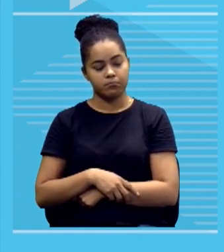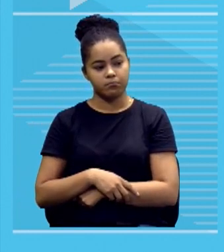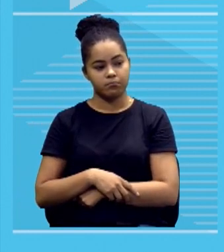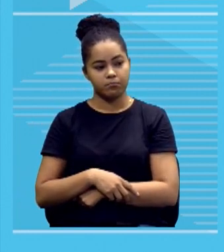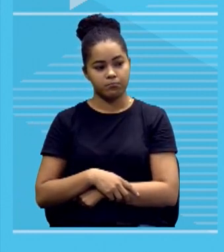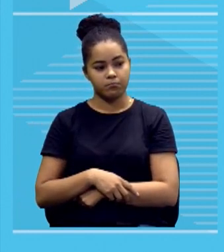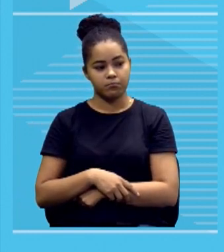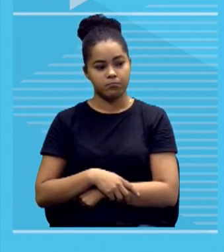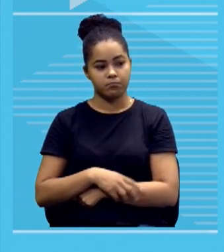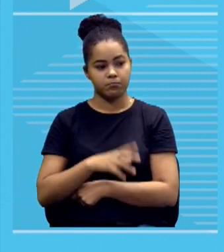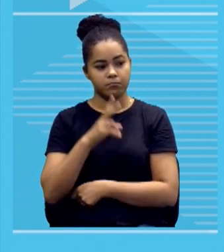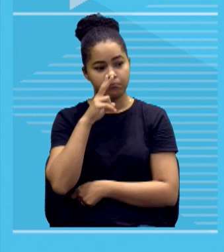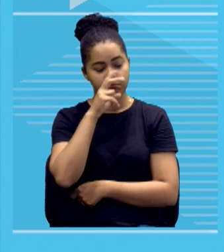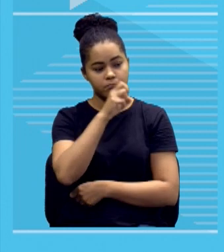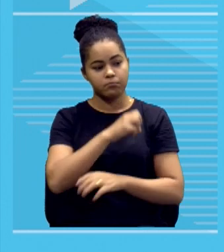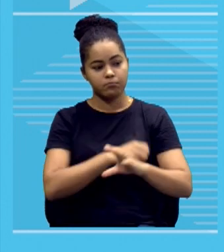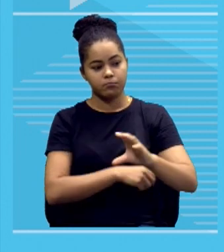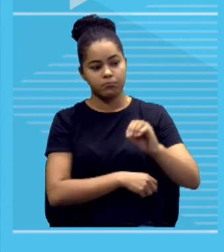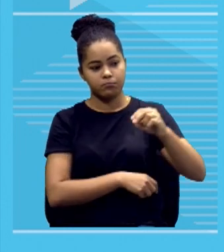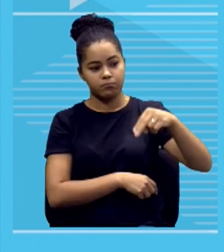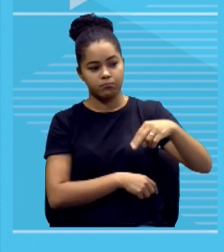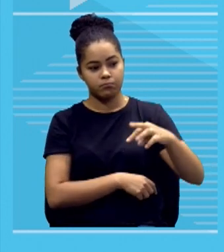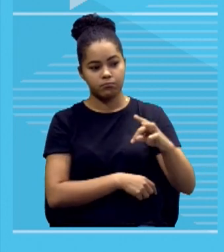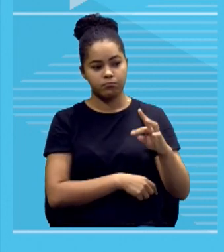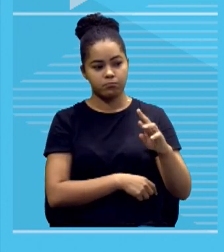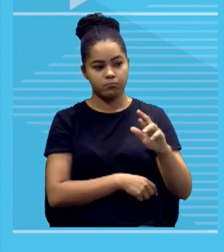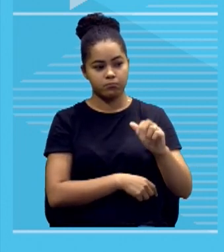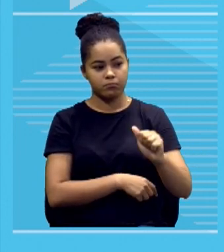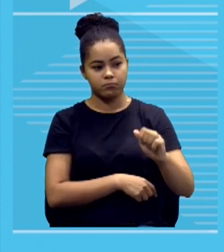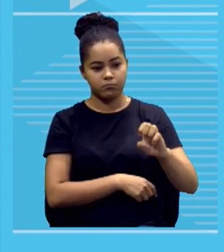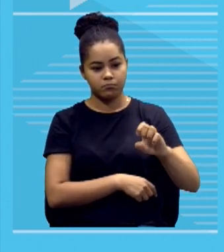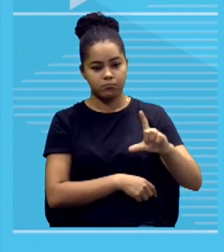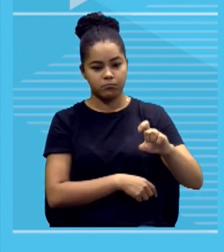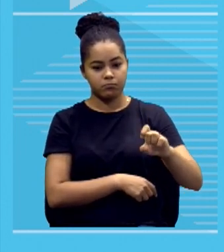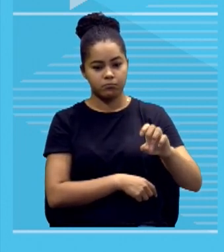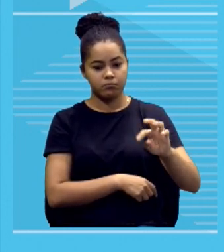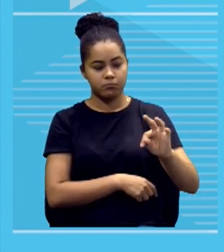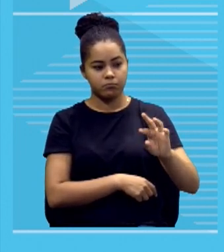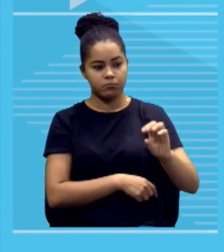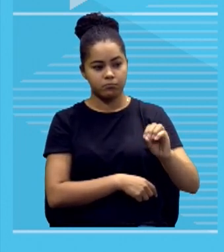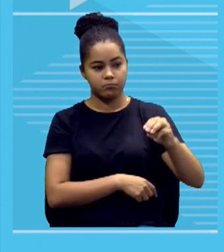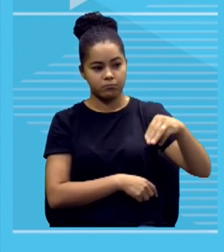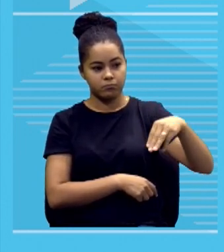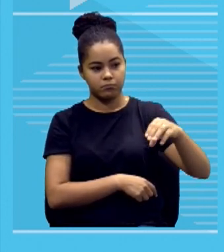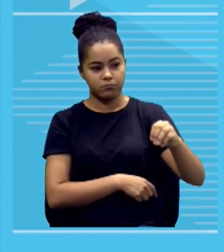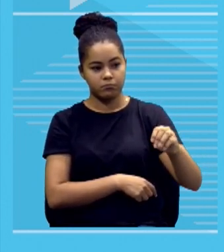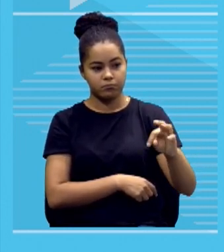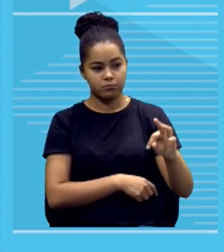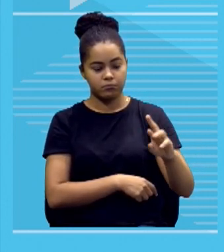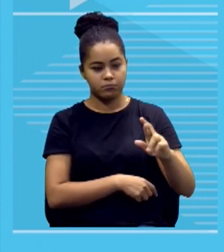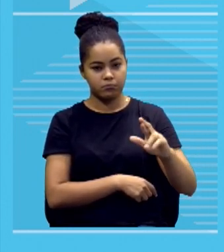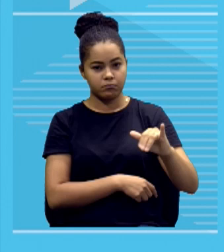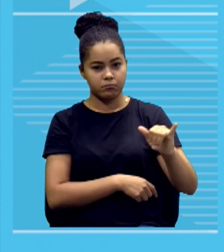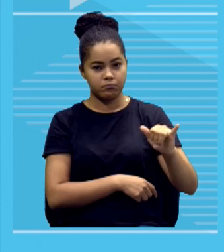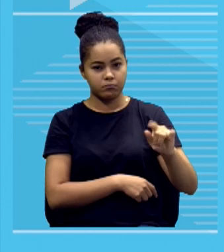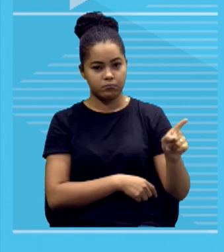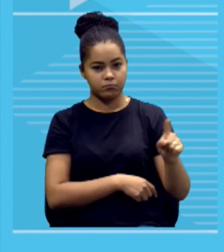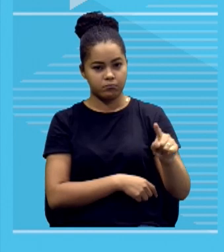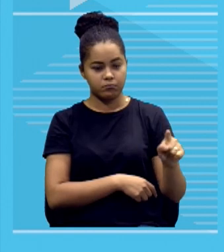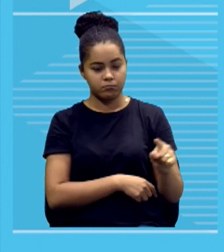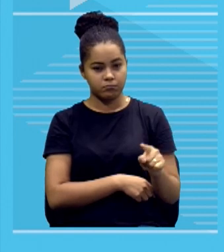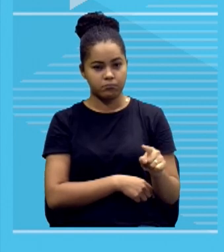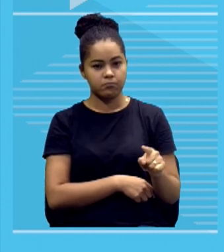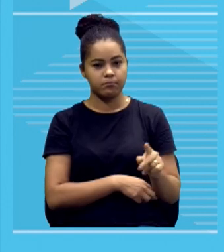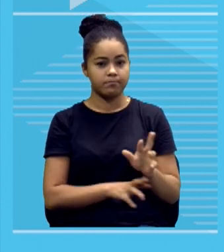do que a força contra a eletromotriz. Então, para um sistema funcionar, a força eletromotriz produzida dentro